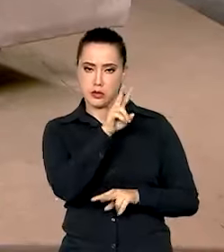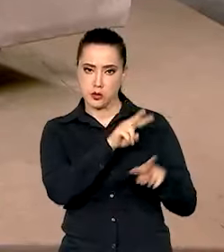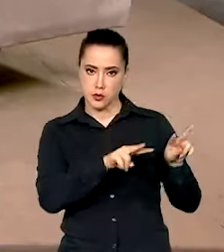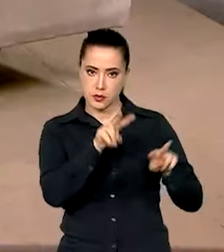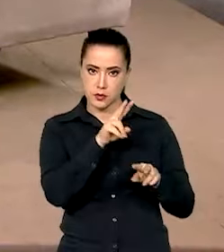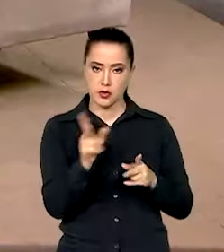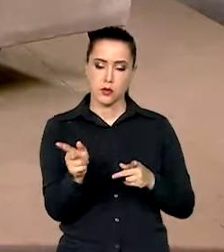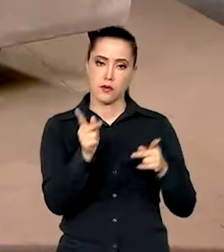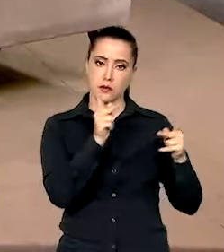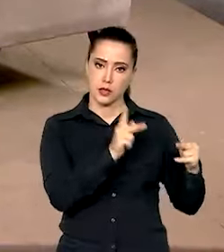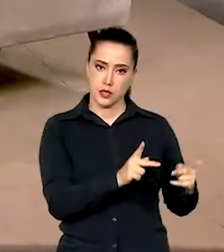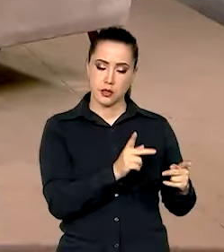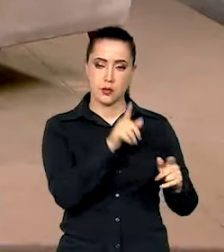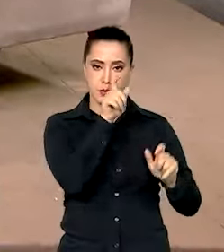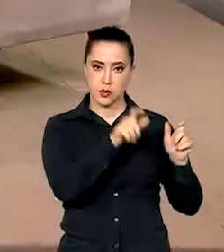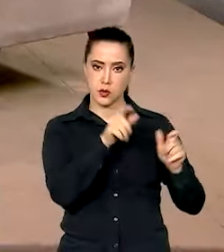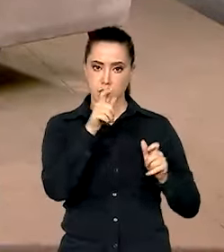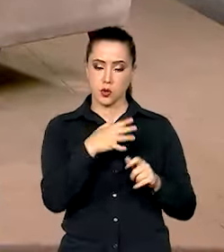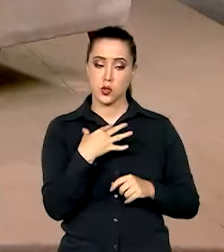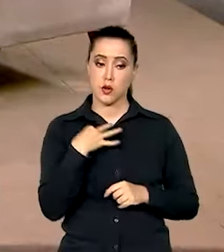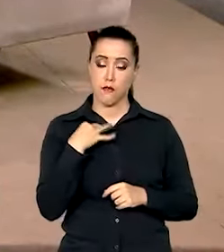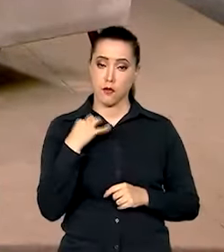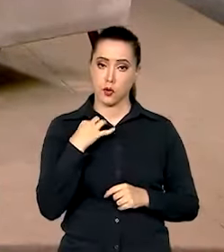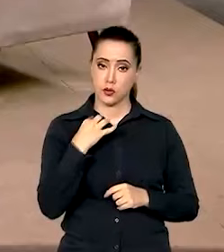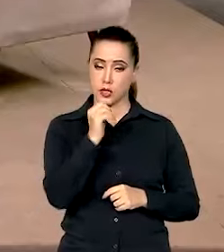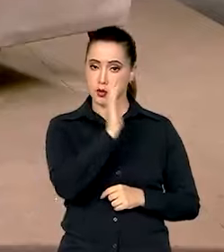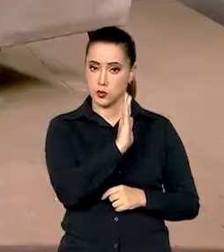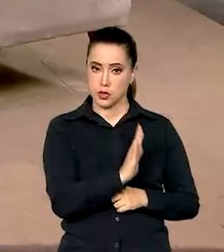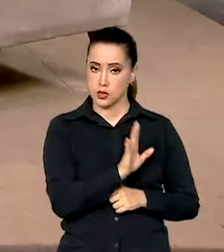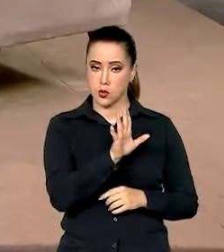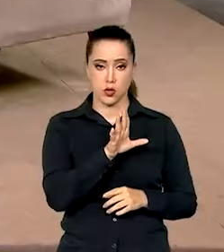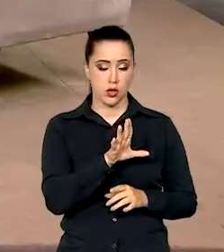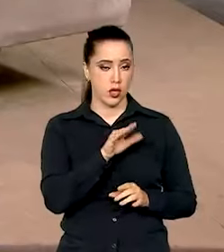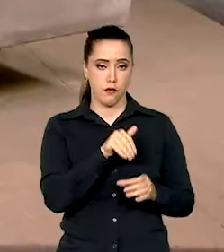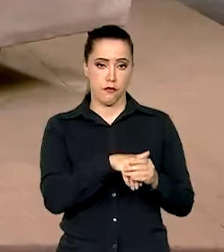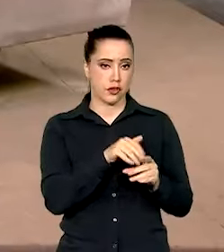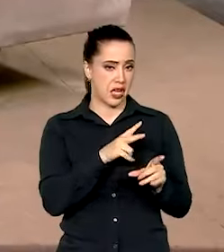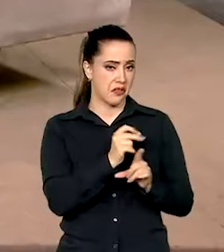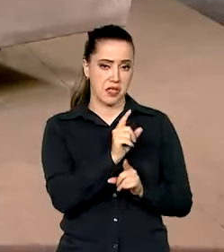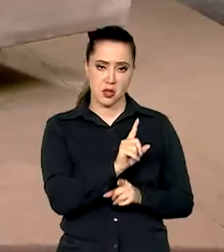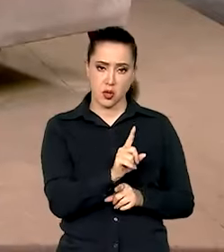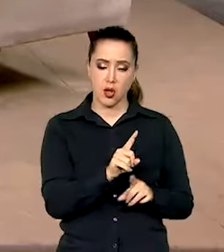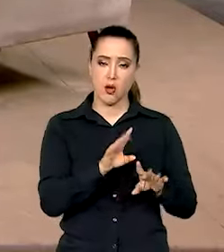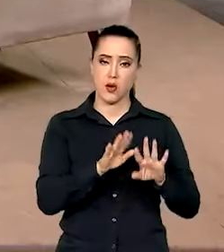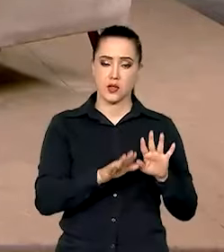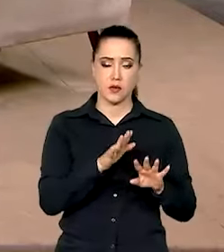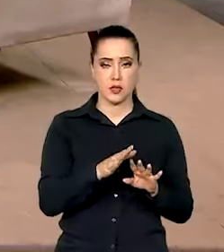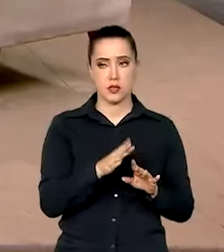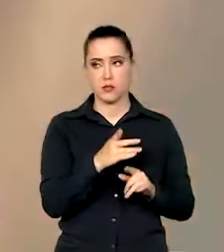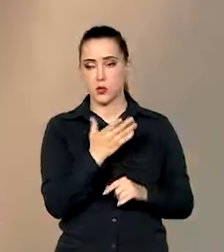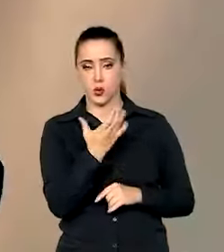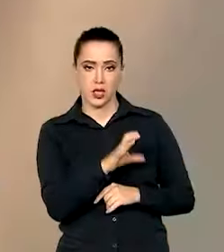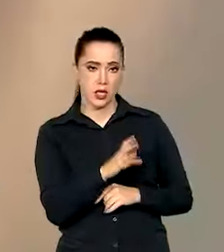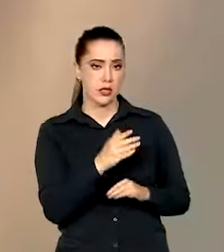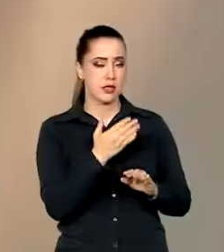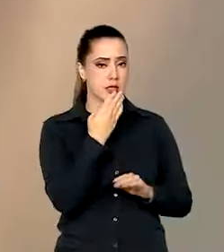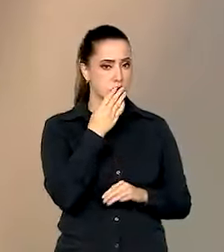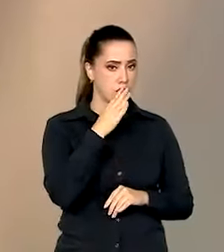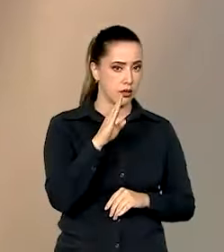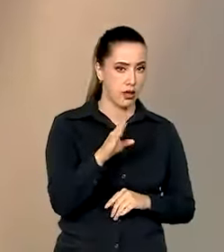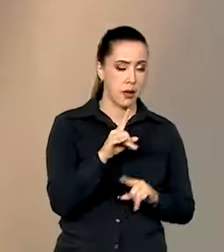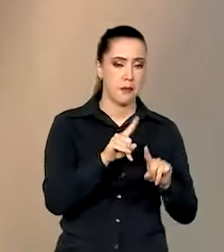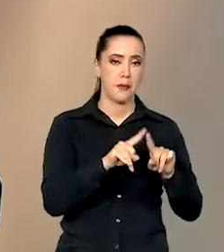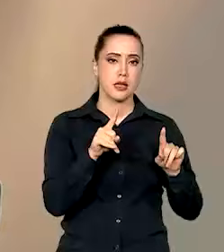observadores, convidados, gente que vem voluntariamente do Brasil todo, que não foi eleito delegado ou delegada, às vezes por opção, às vezes porque, né, tem um